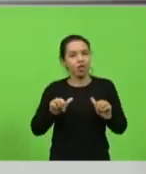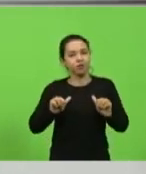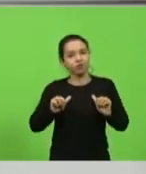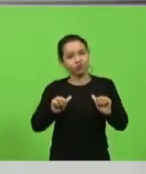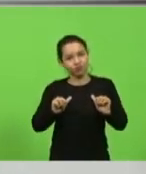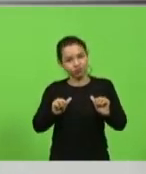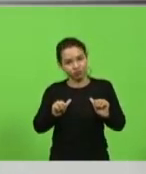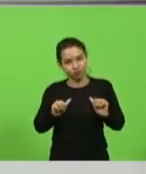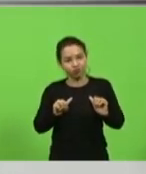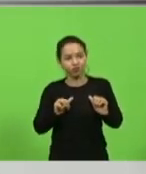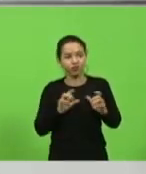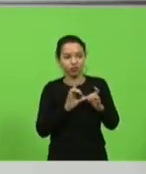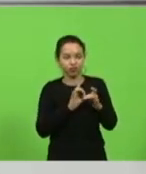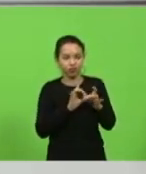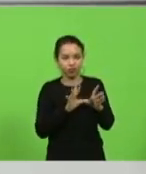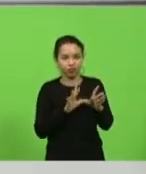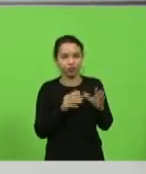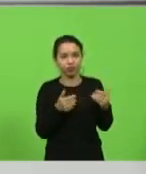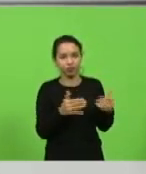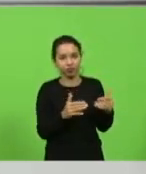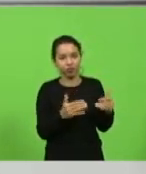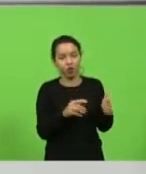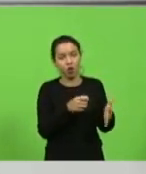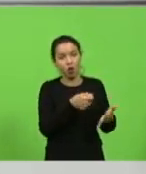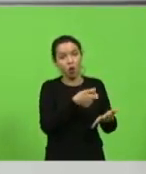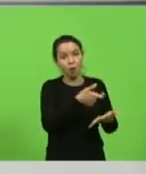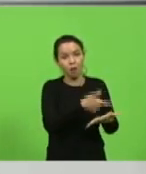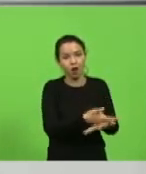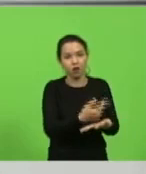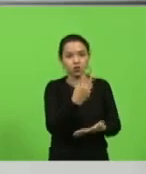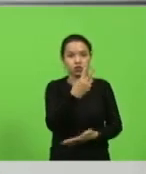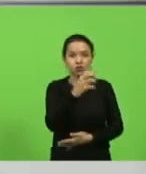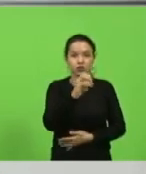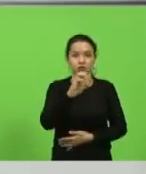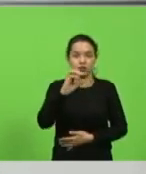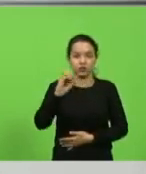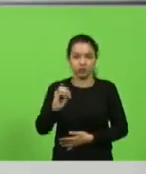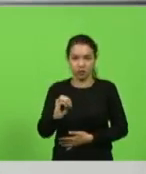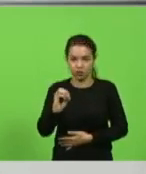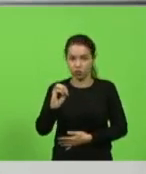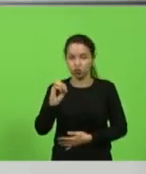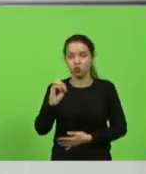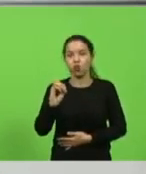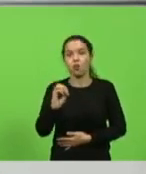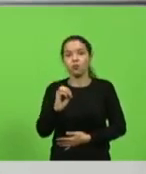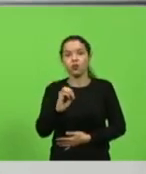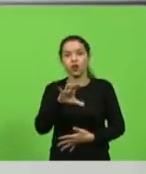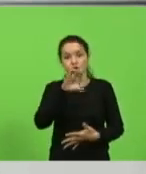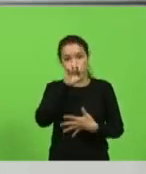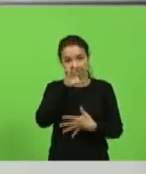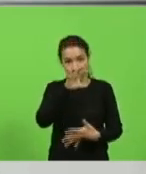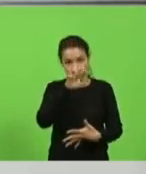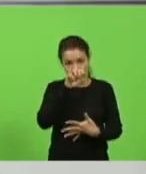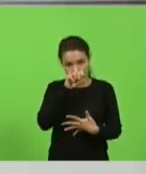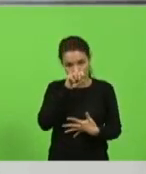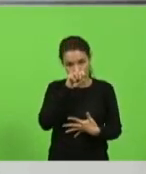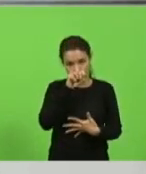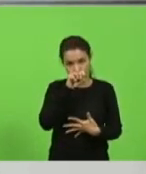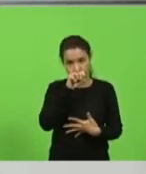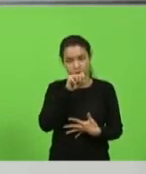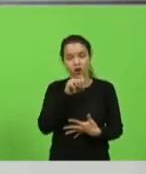dos 200 mil respiradores pulmonares, realizada mediante